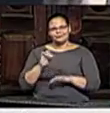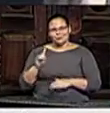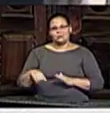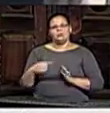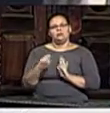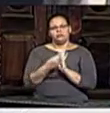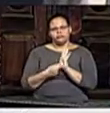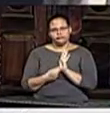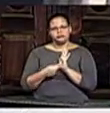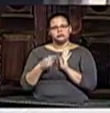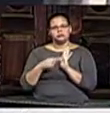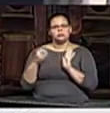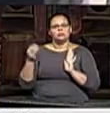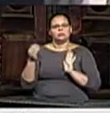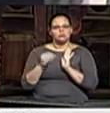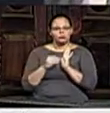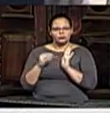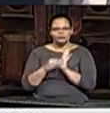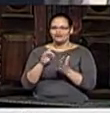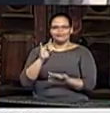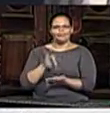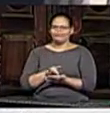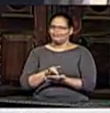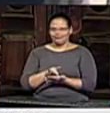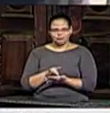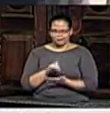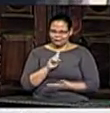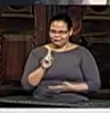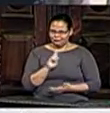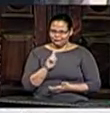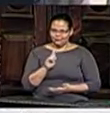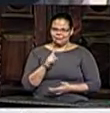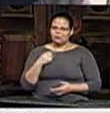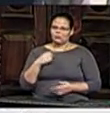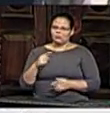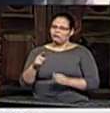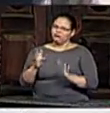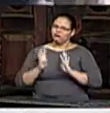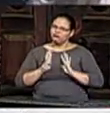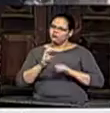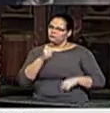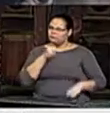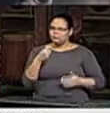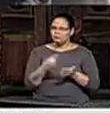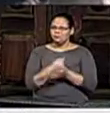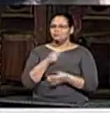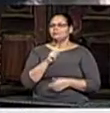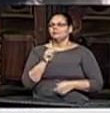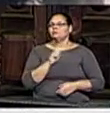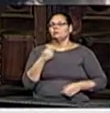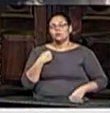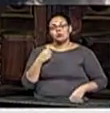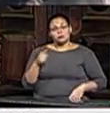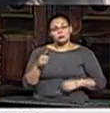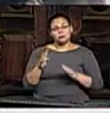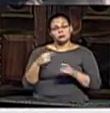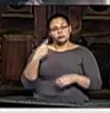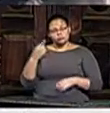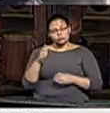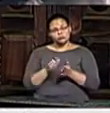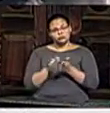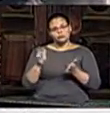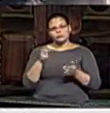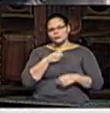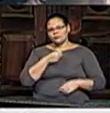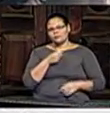uma matéria que falta com a verdade. Eu não fui ouvido. Tentaram me ouvir ontem, depois da matéria